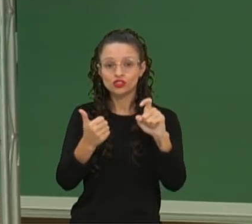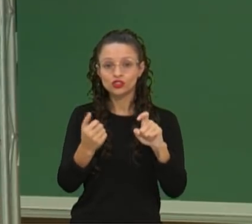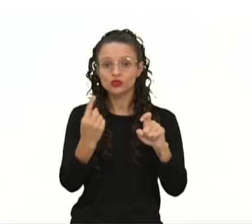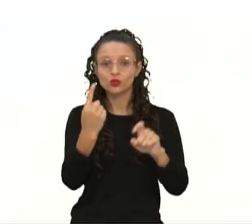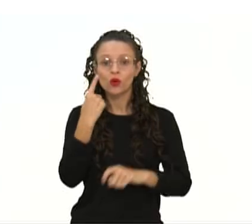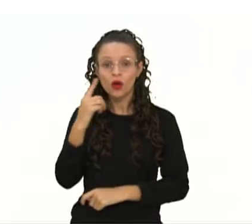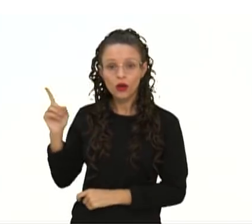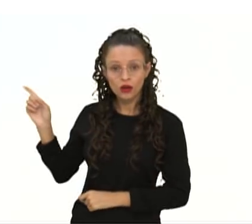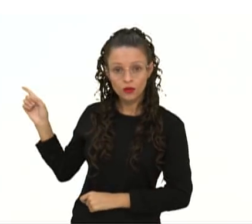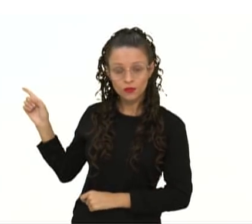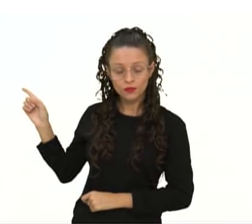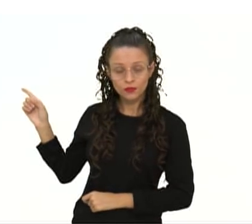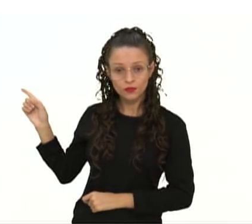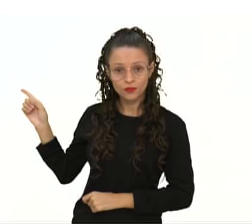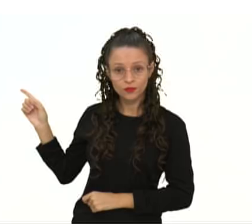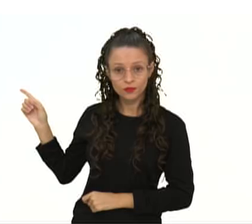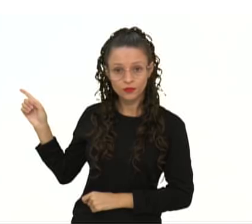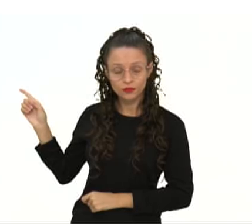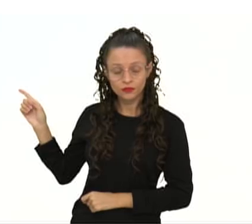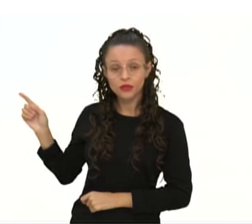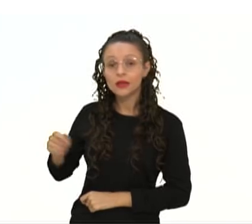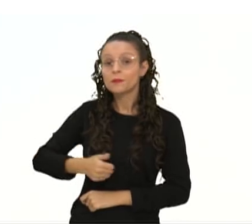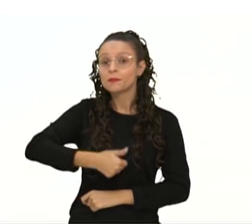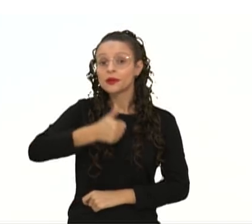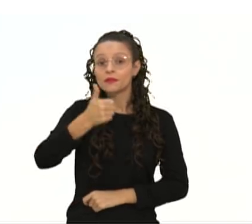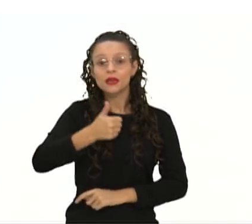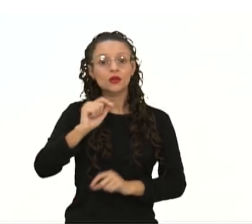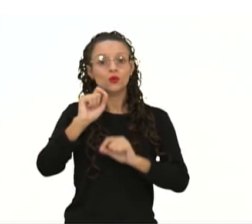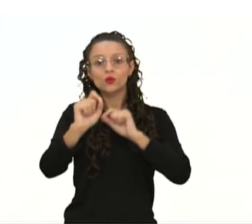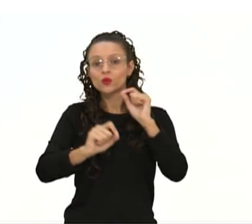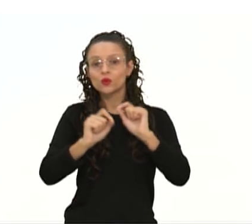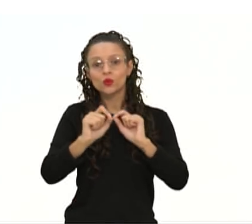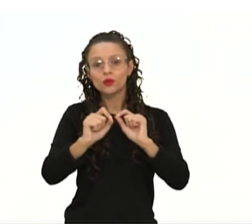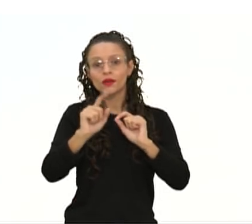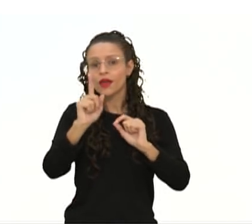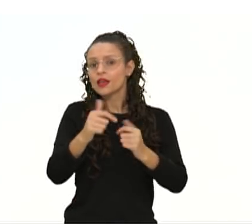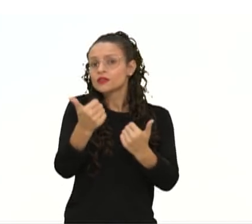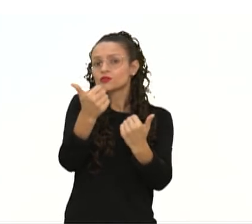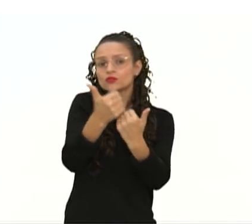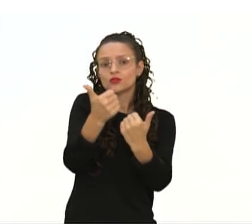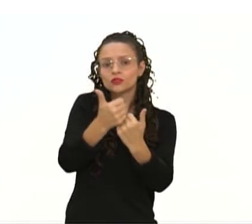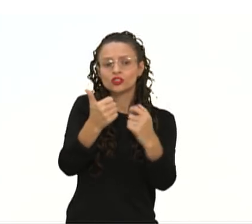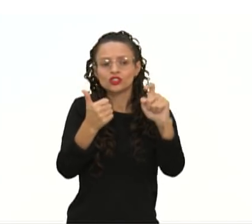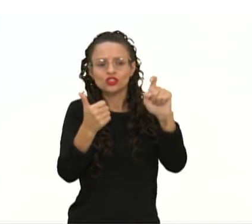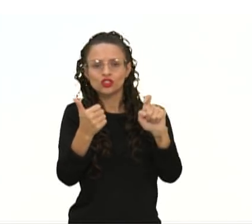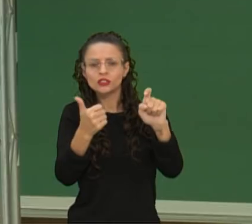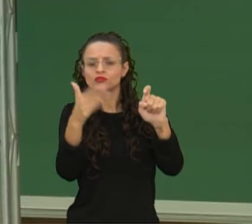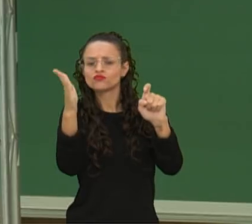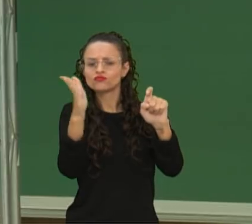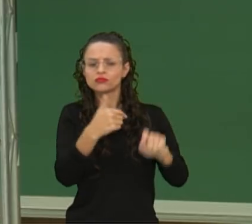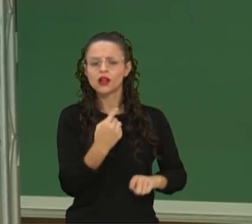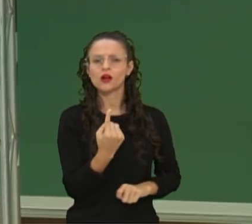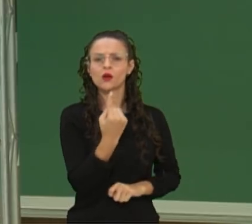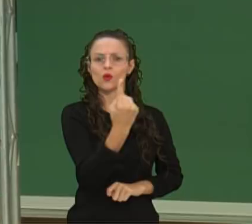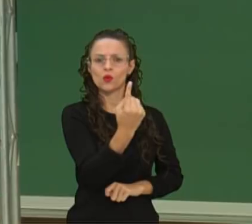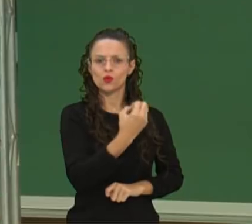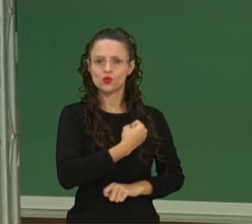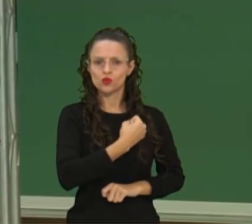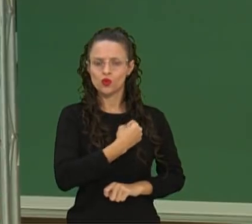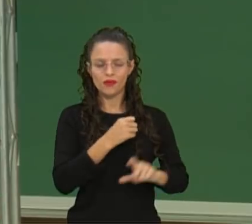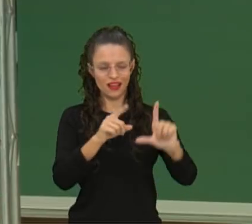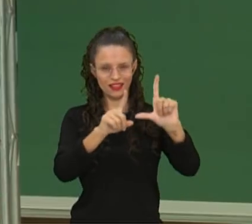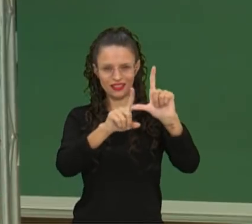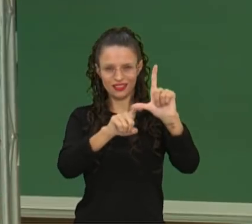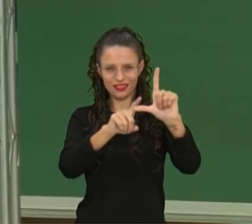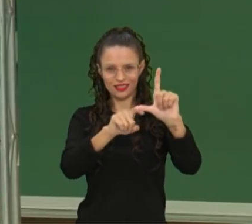2 vezes 1. Então, no meu primeiro passo, meu primeiro momento, é uma substituição. Trocar aqui a minha variável, a letra